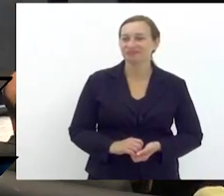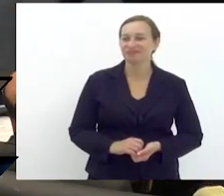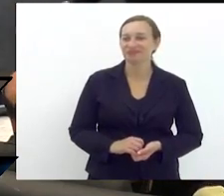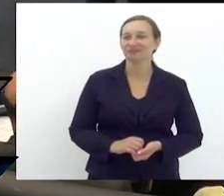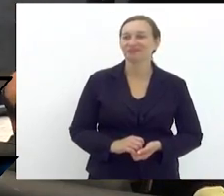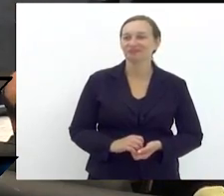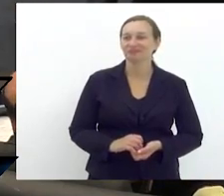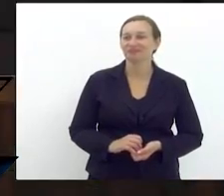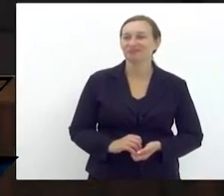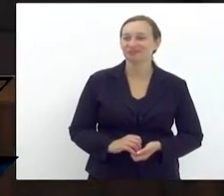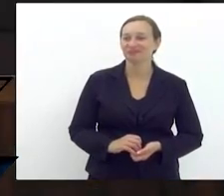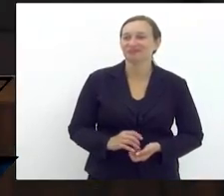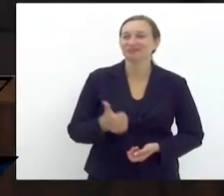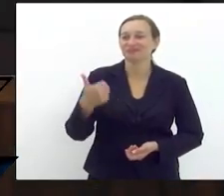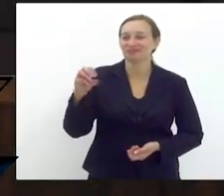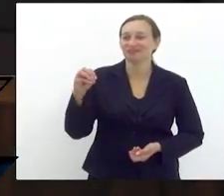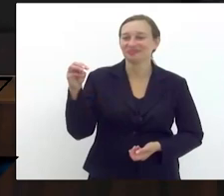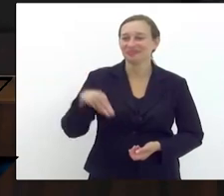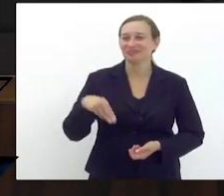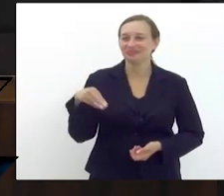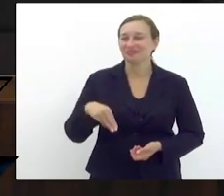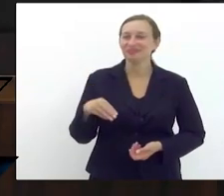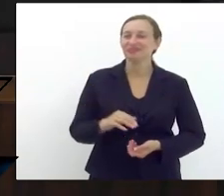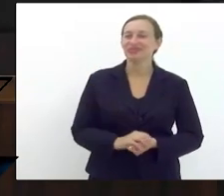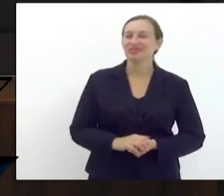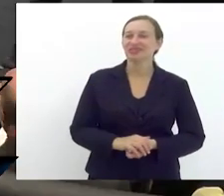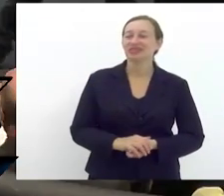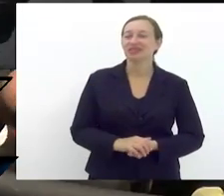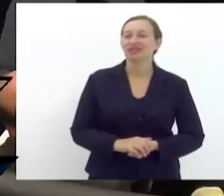vossa excelência dispõe de 10 minutos